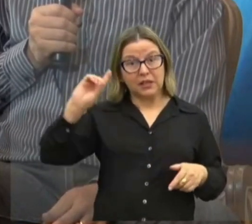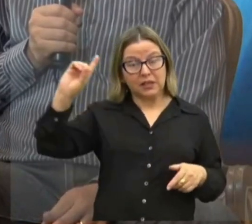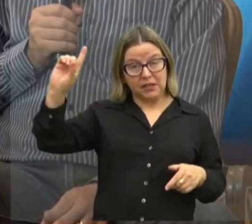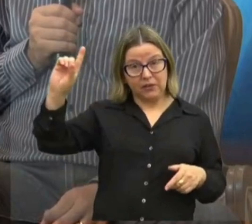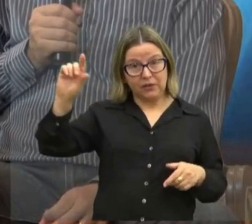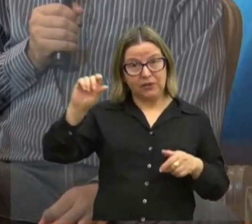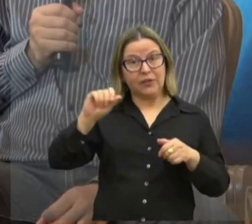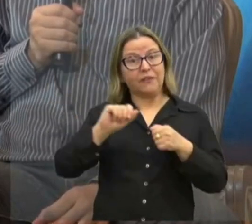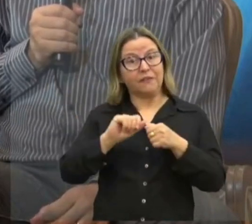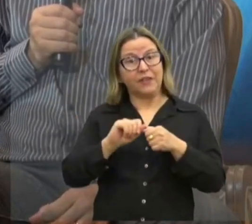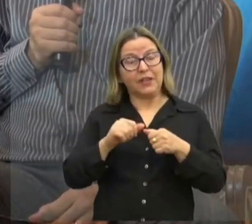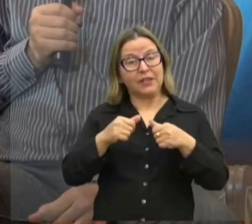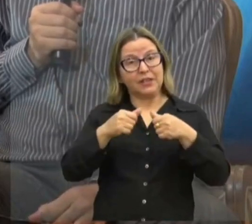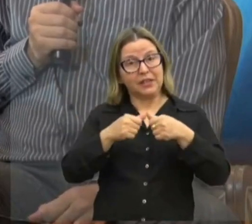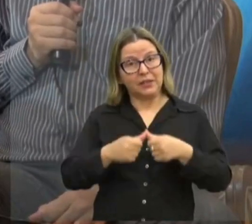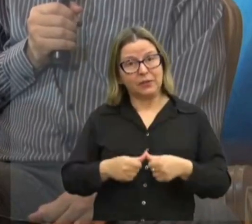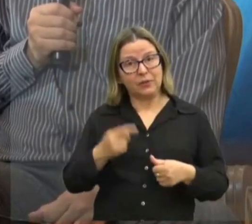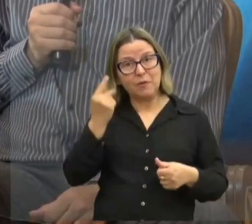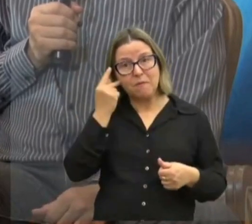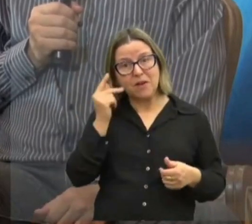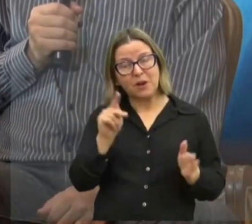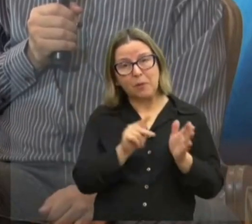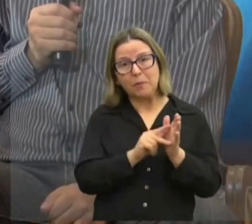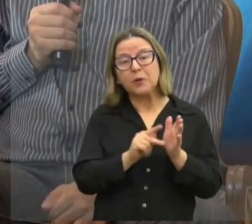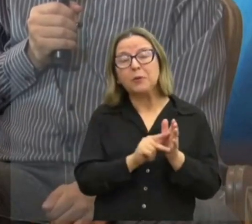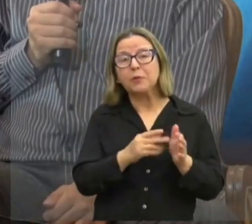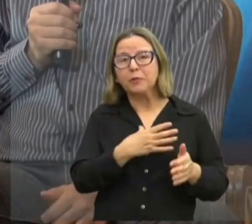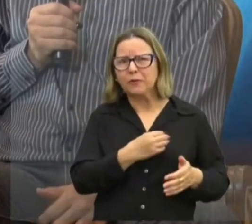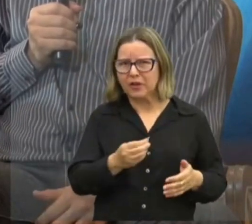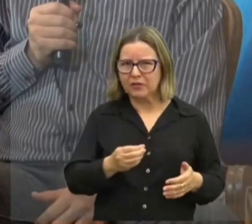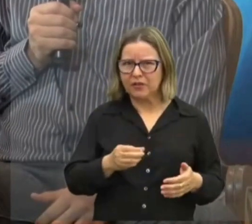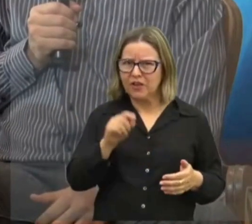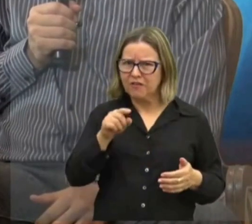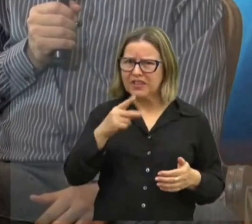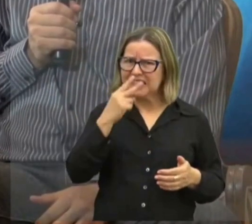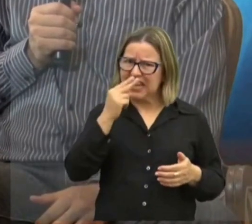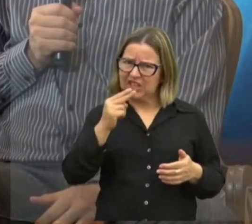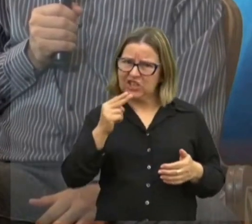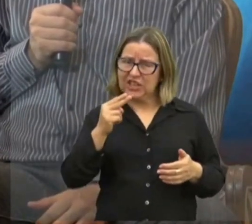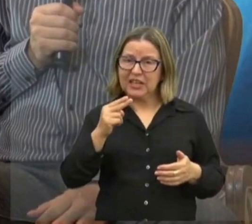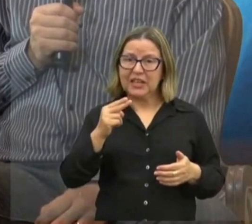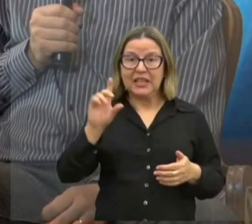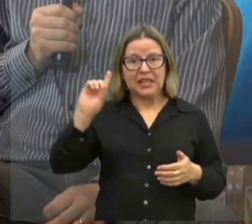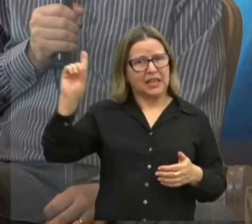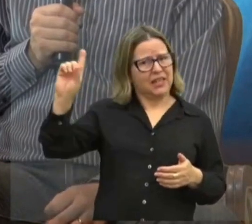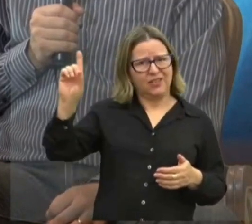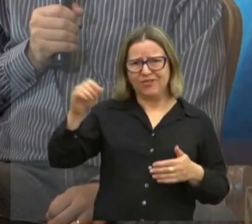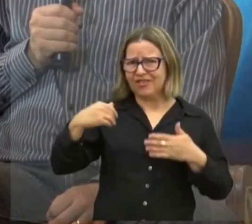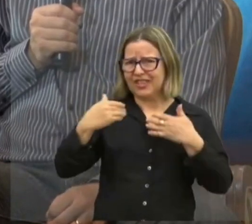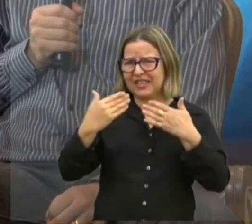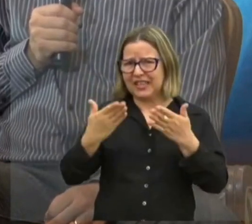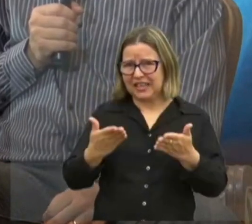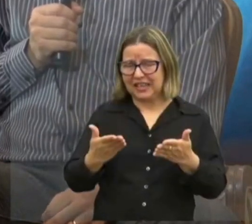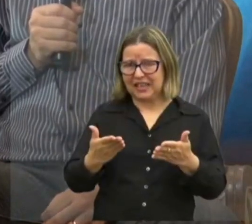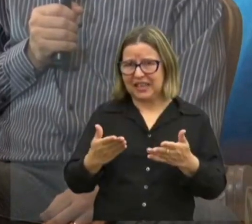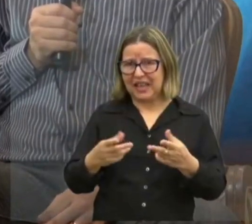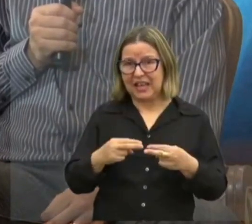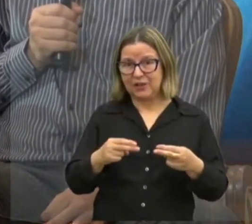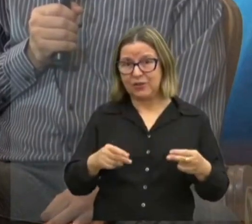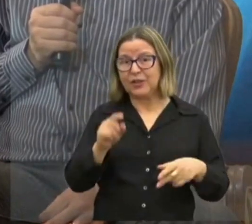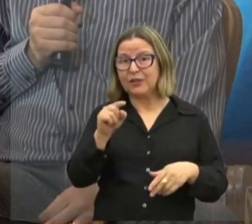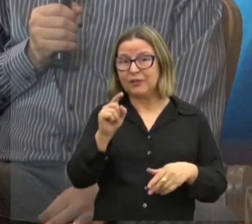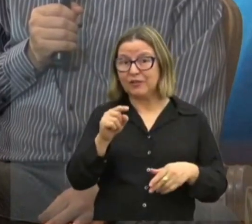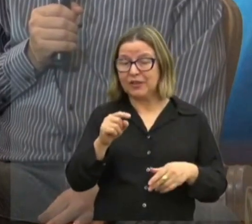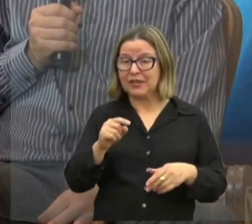são muito menores do que a própria vida do Filho? Não faz sentido isso. Isso revela